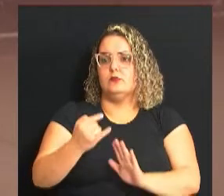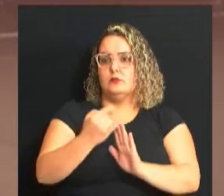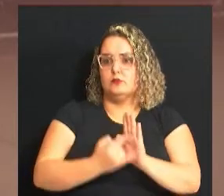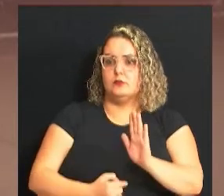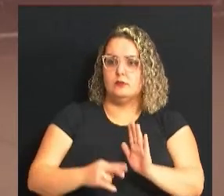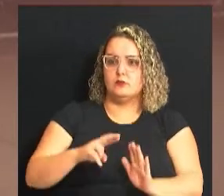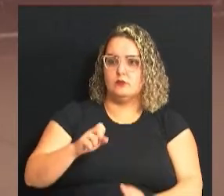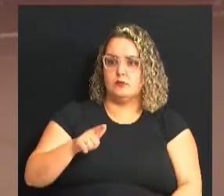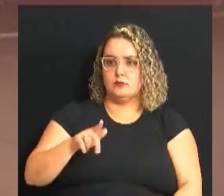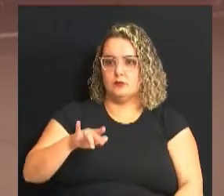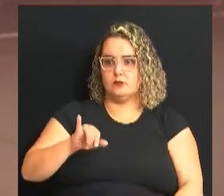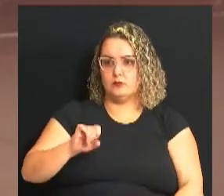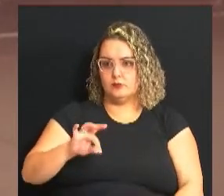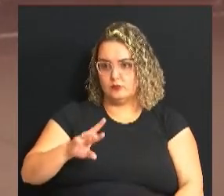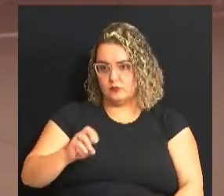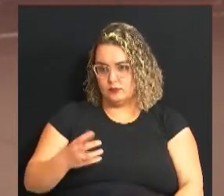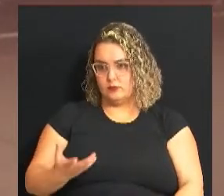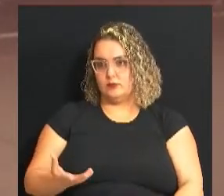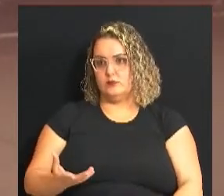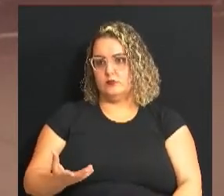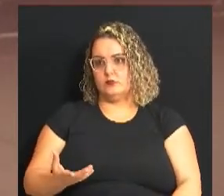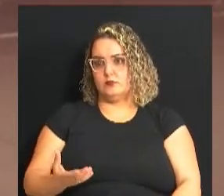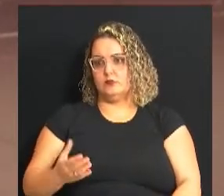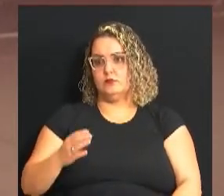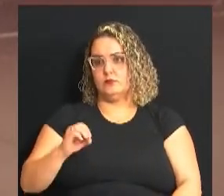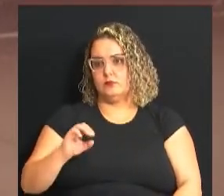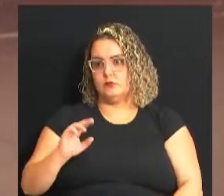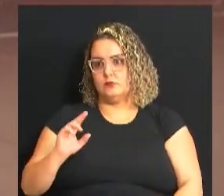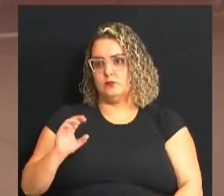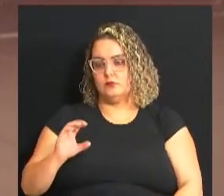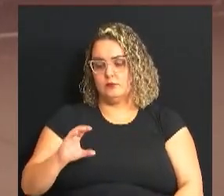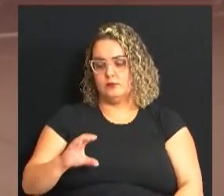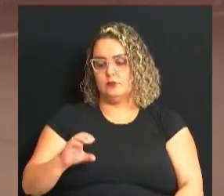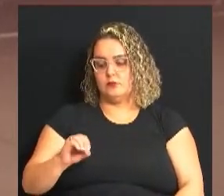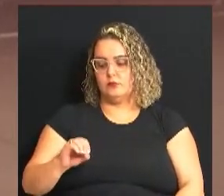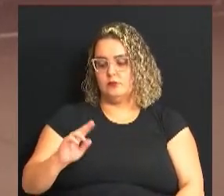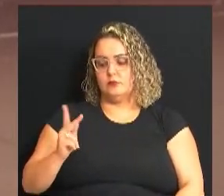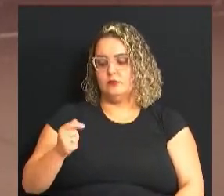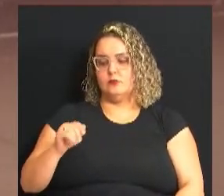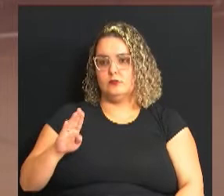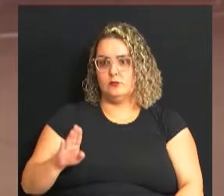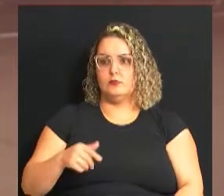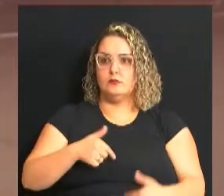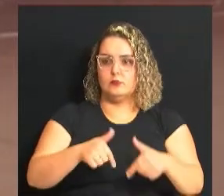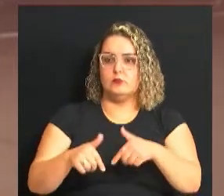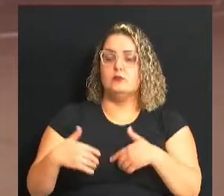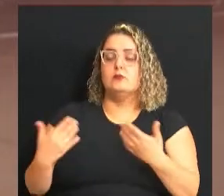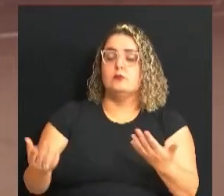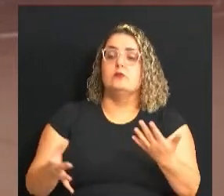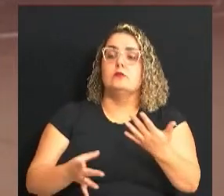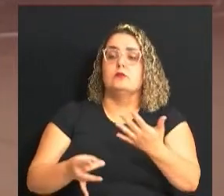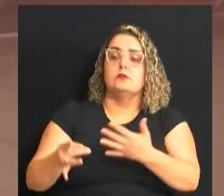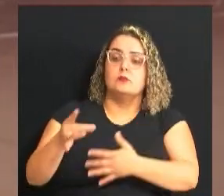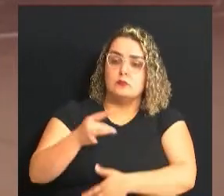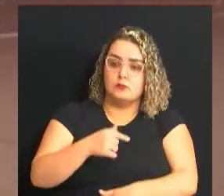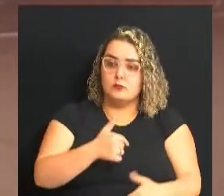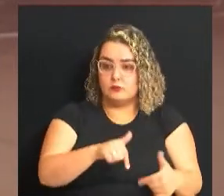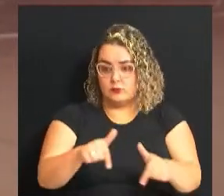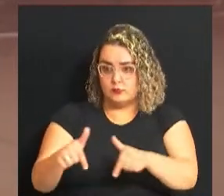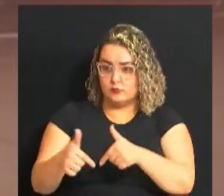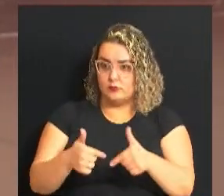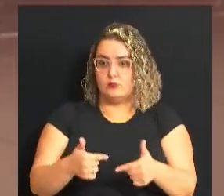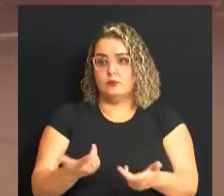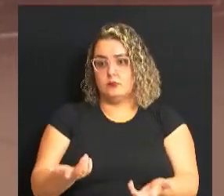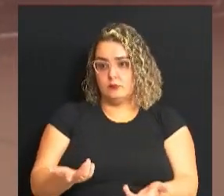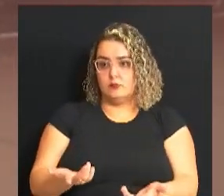que a Coab está trabalhando. Quais os critérios para nós trabalharmos? Os critérios